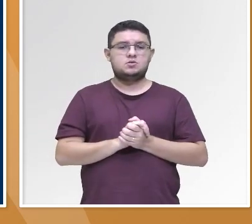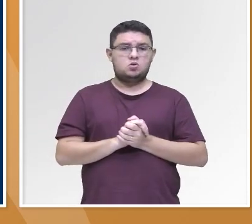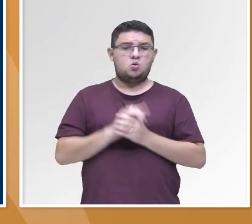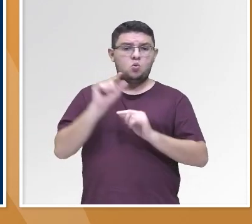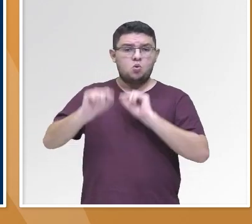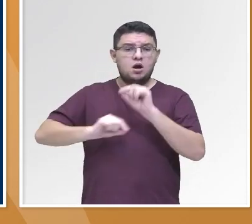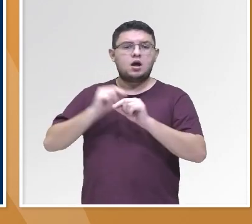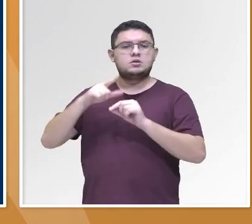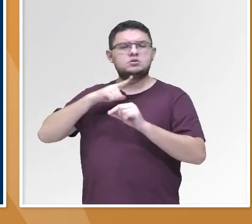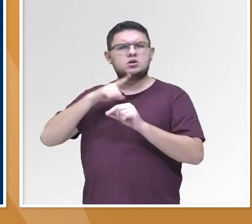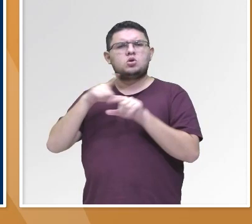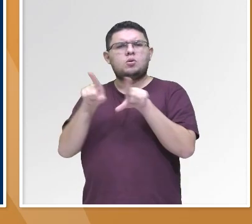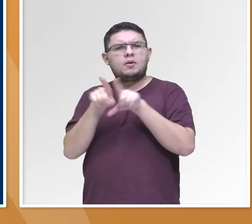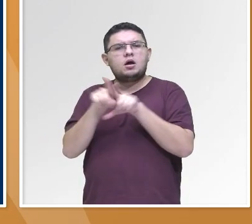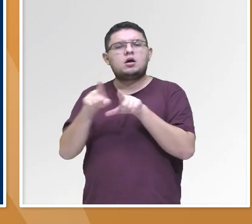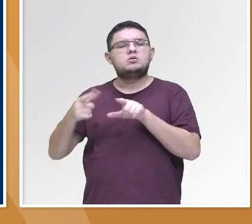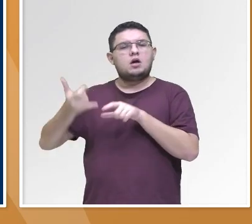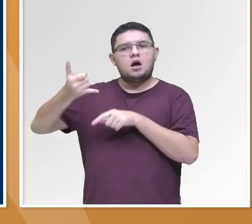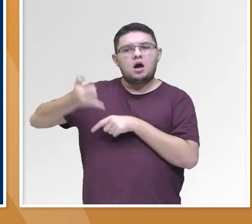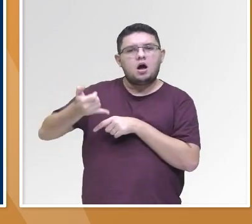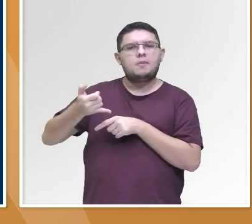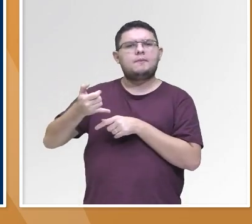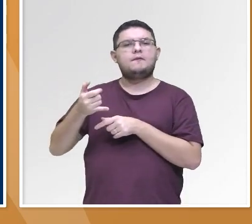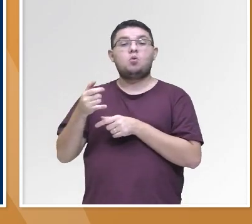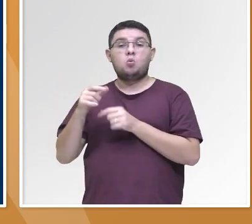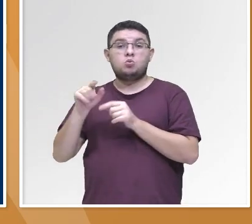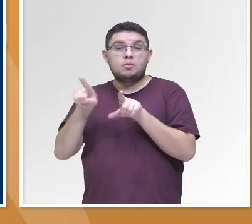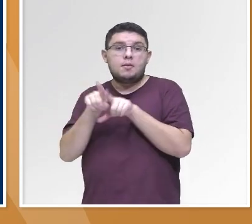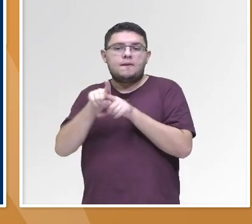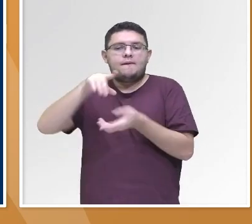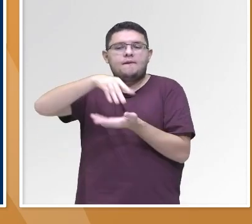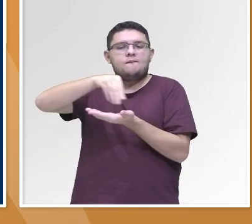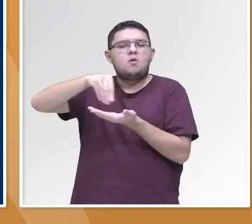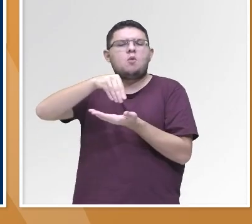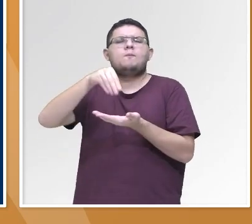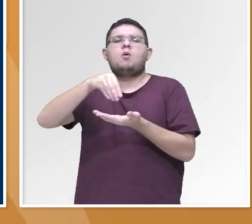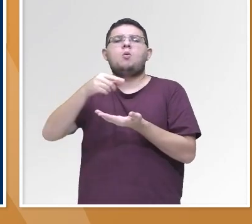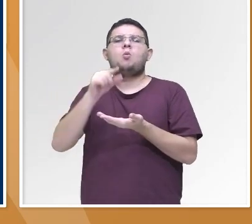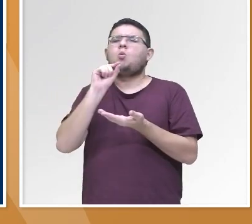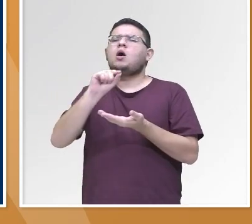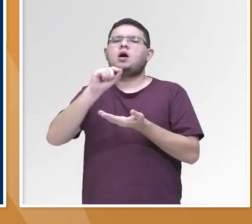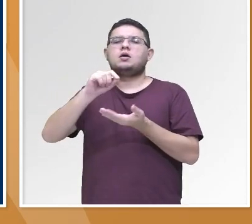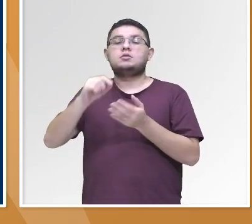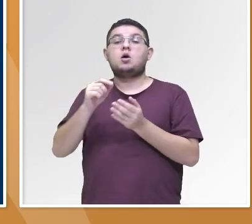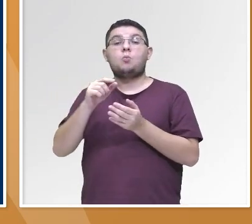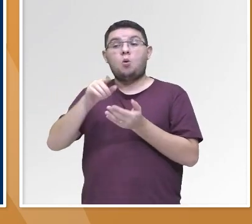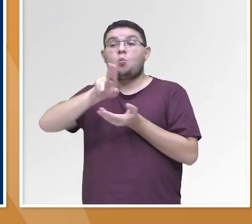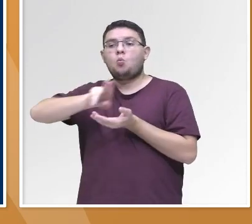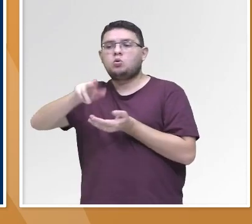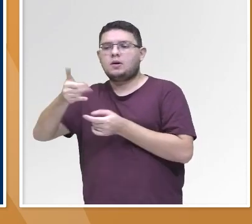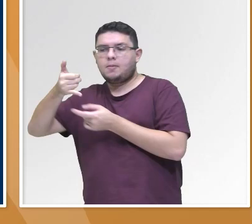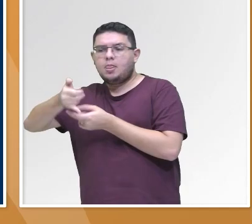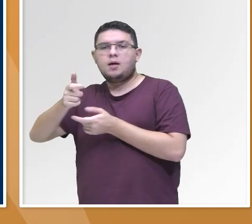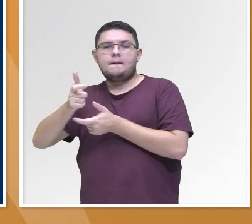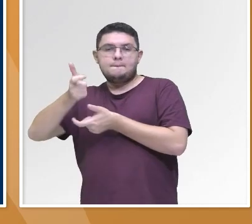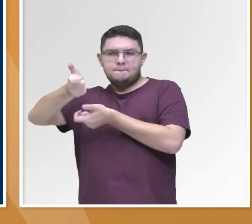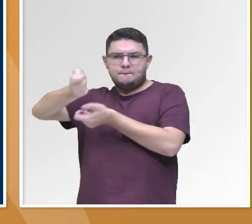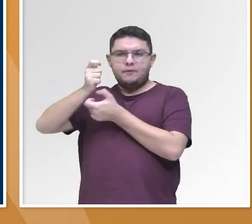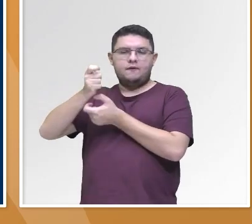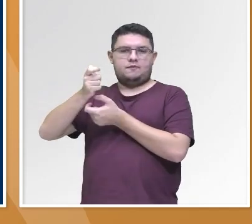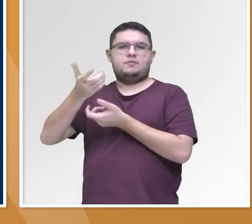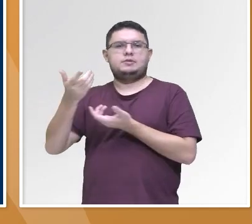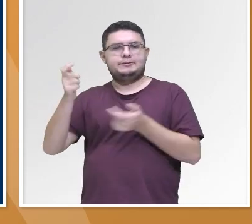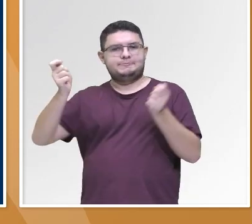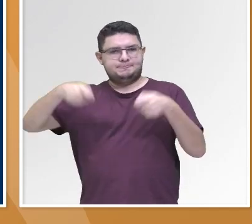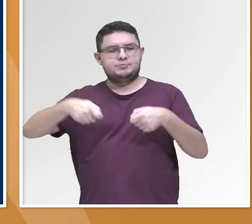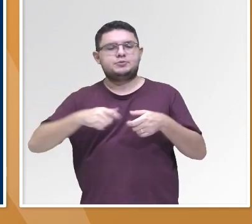utilizada, logicamente, para quê? Para as armas de fogo poderem fazer os seus disparos, não é? Continuando. Então,